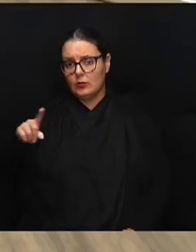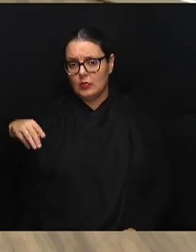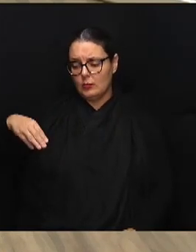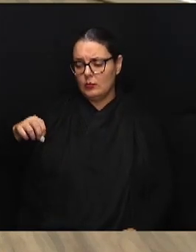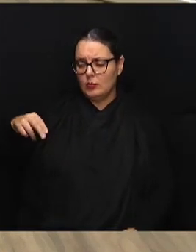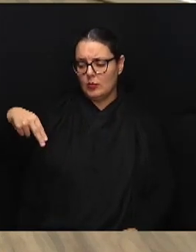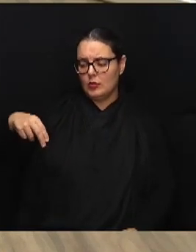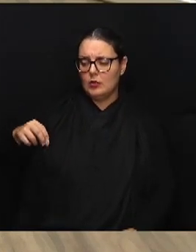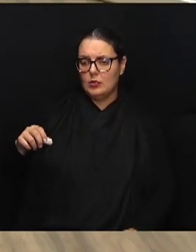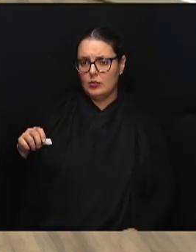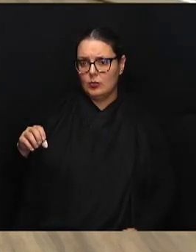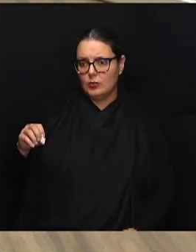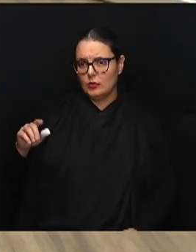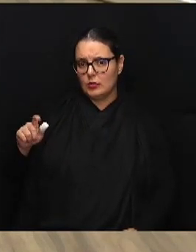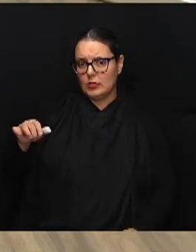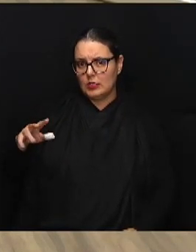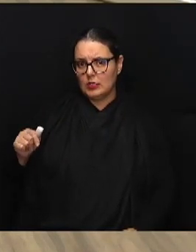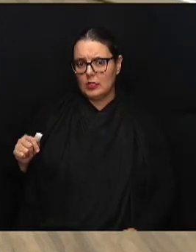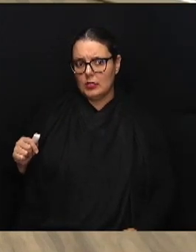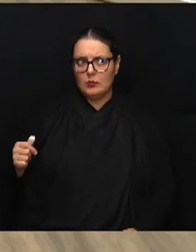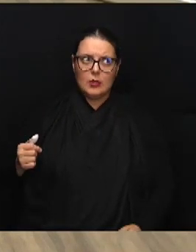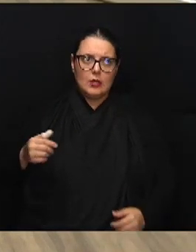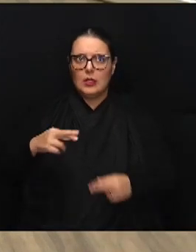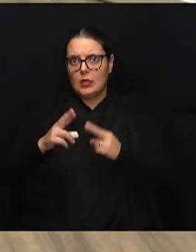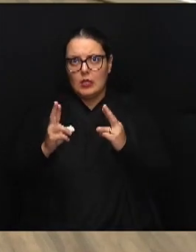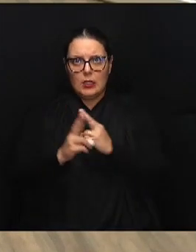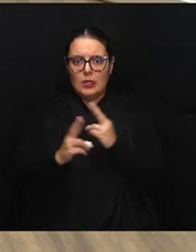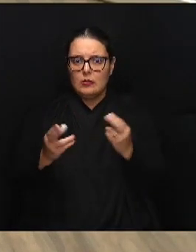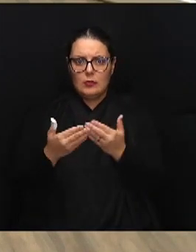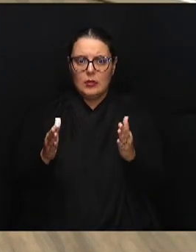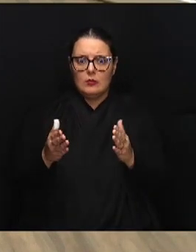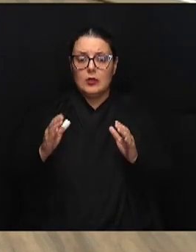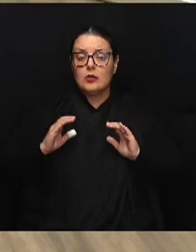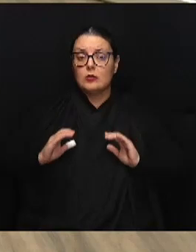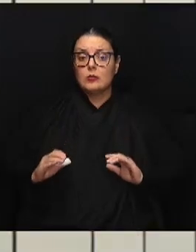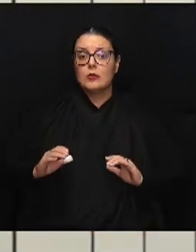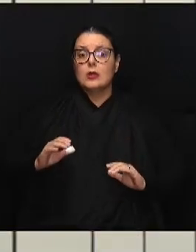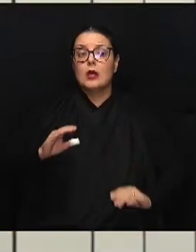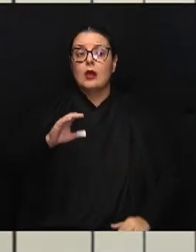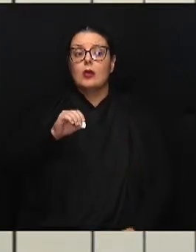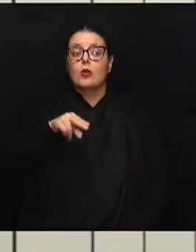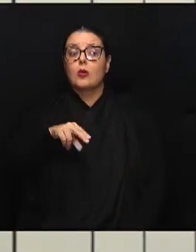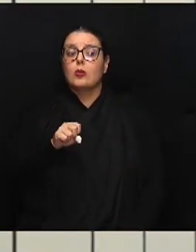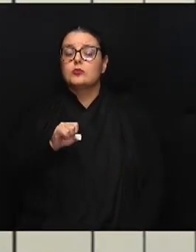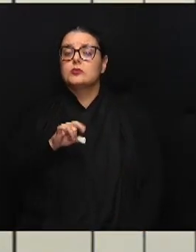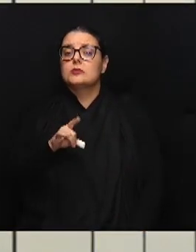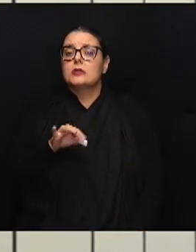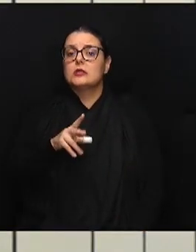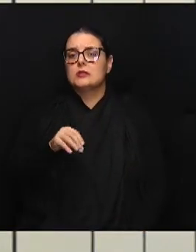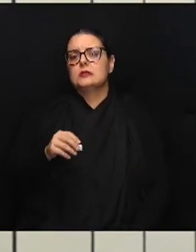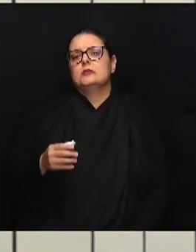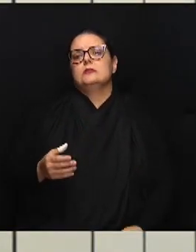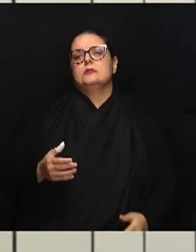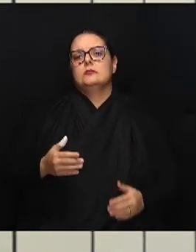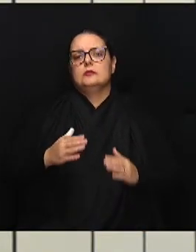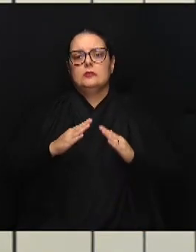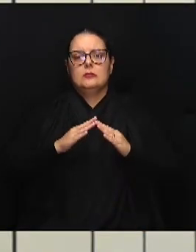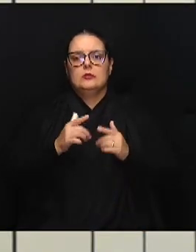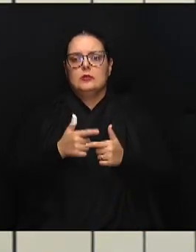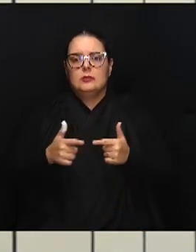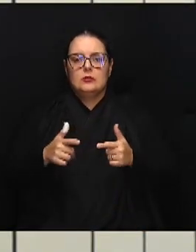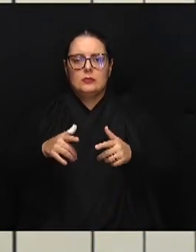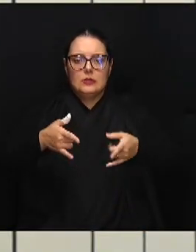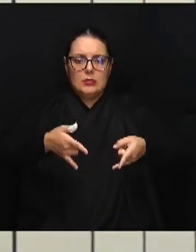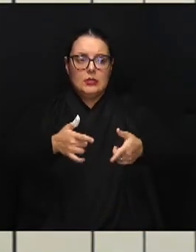infinitos os nomes. Mas e o comportamento e a consideração, né, com aquela pessoa que você divide a casa, a